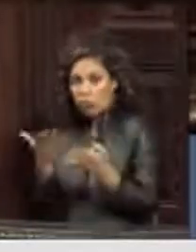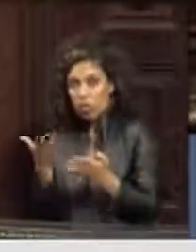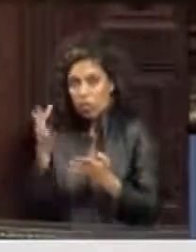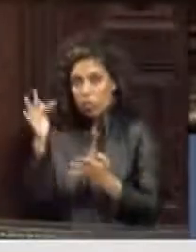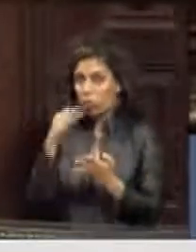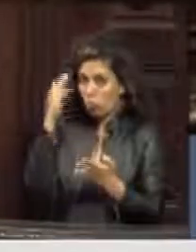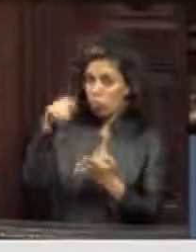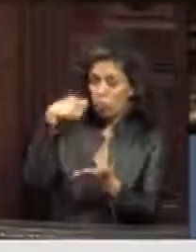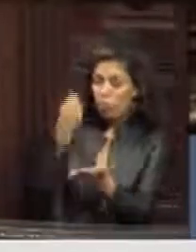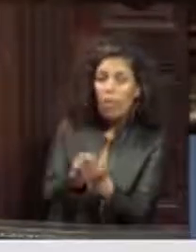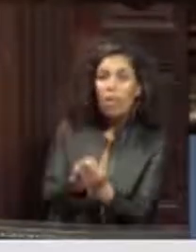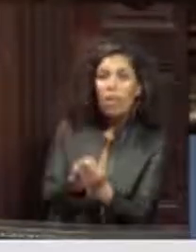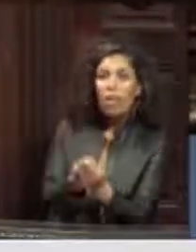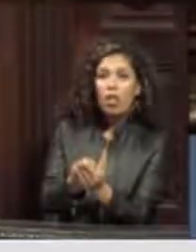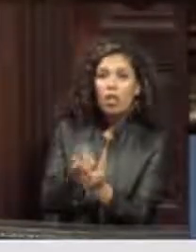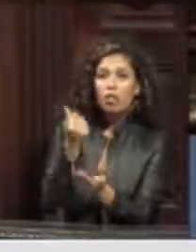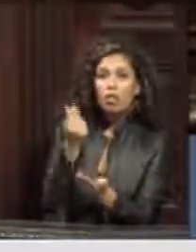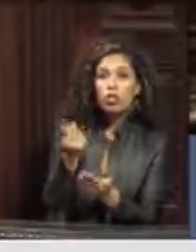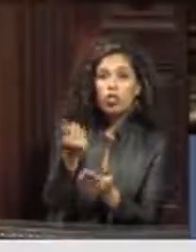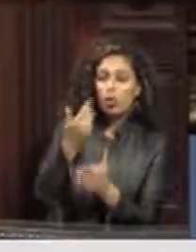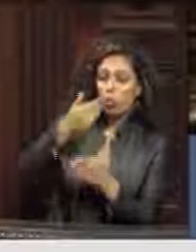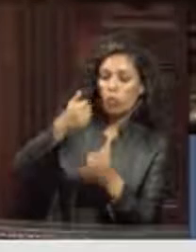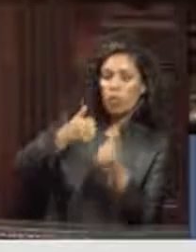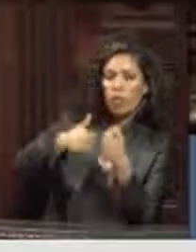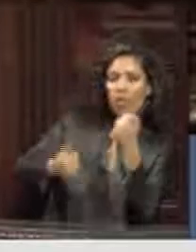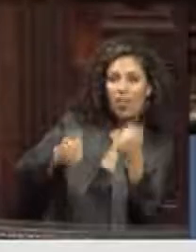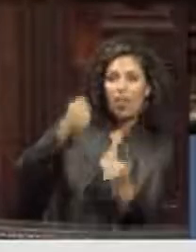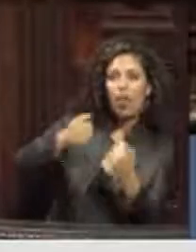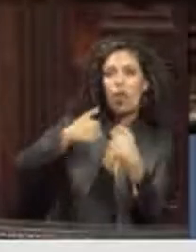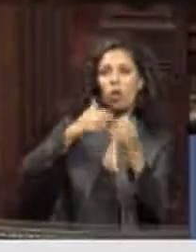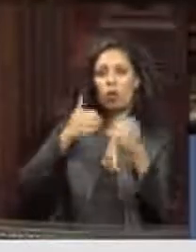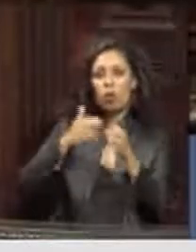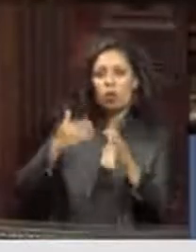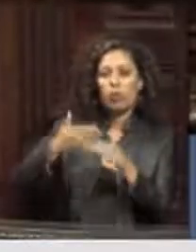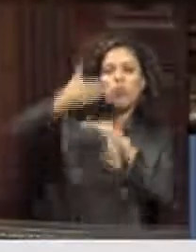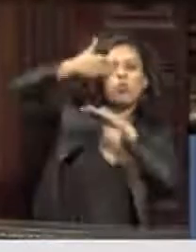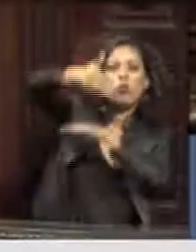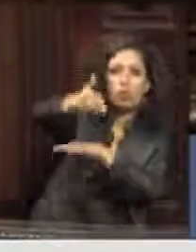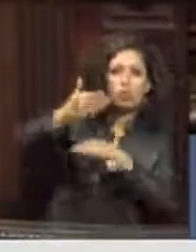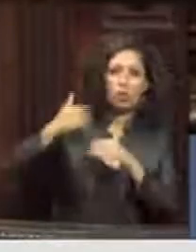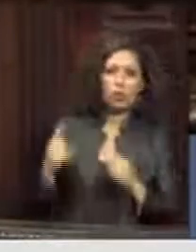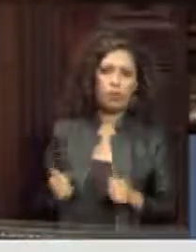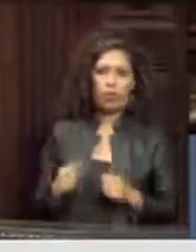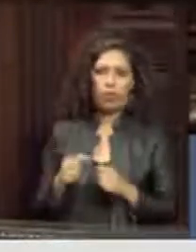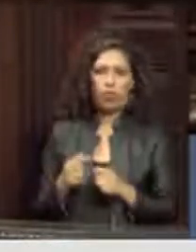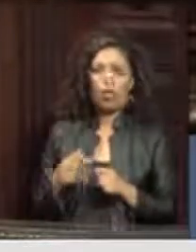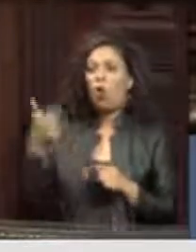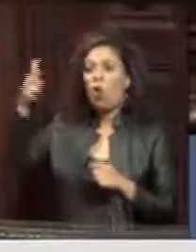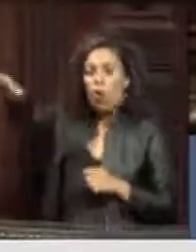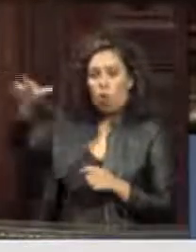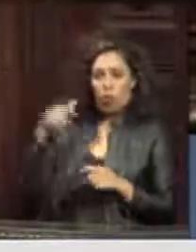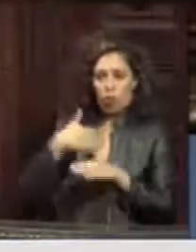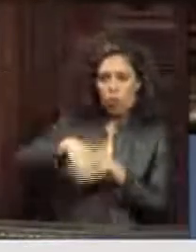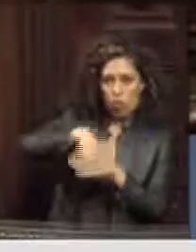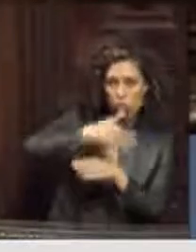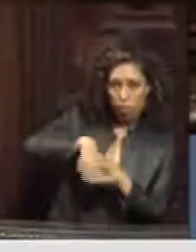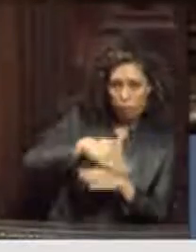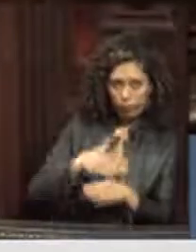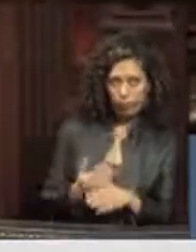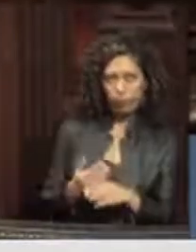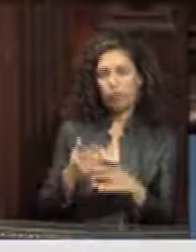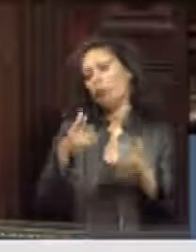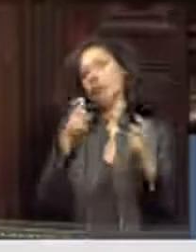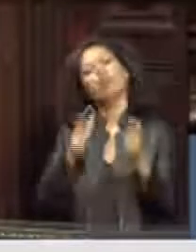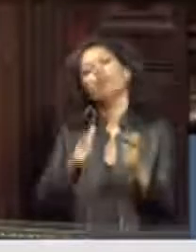E, para piorar, quer privatizar Amaral Peixoto, que liga Maricá a municípios da região dos lagos. E